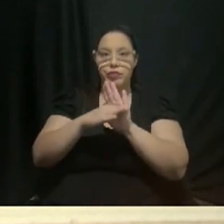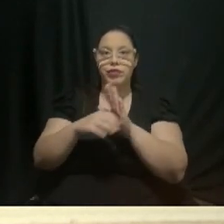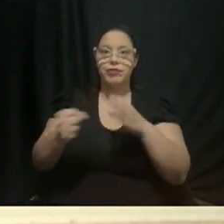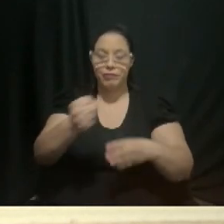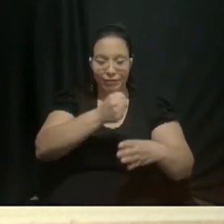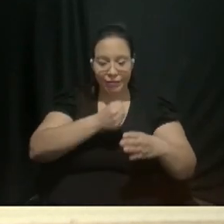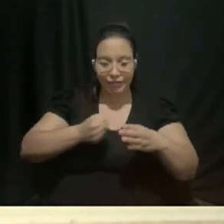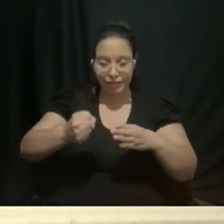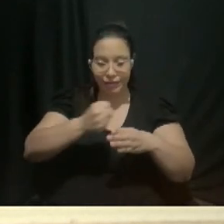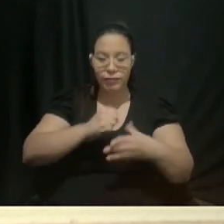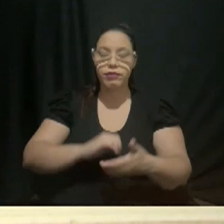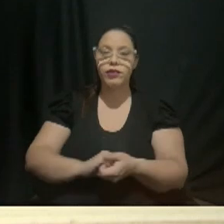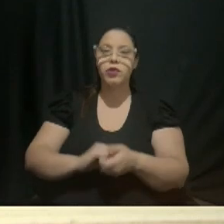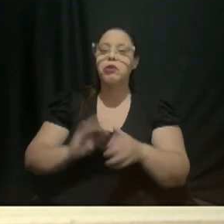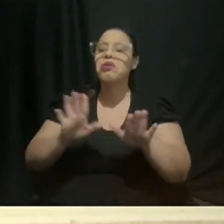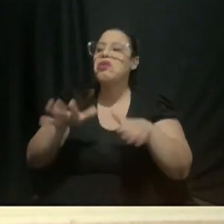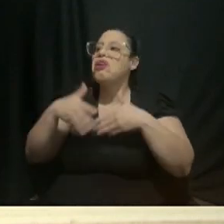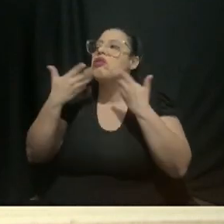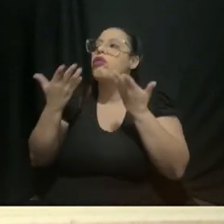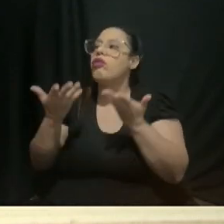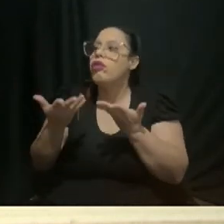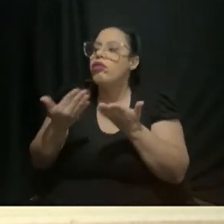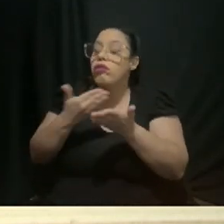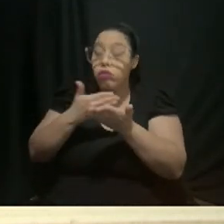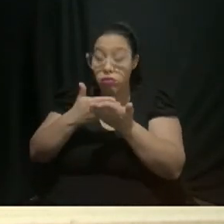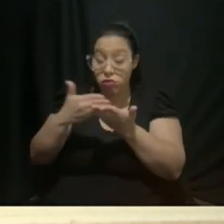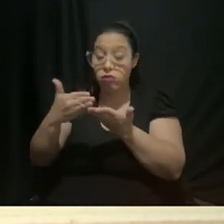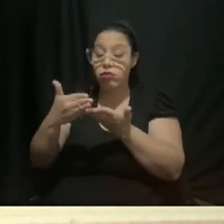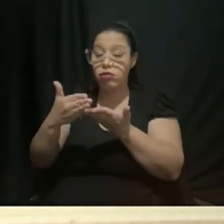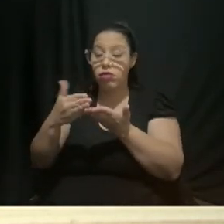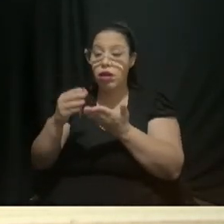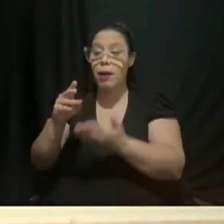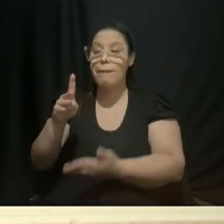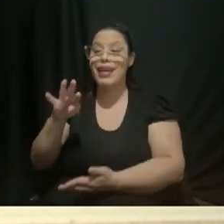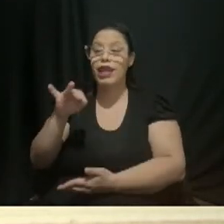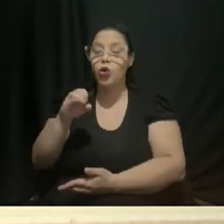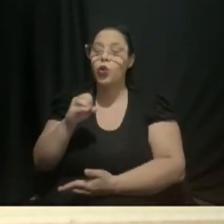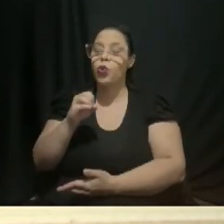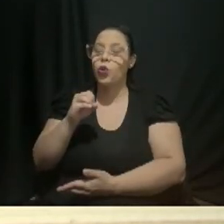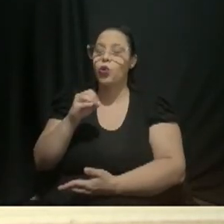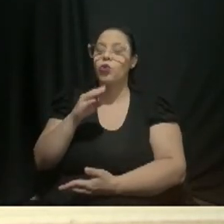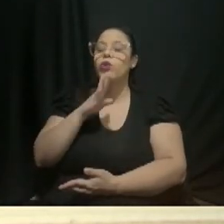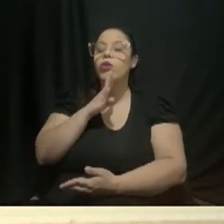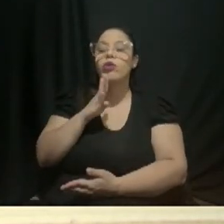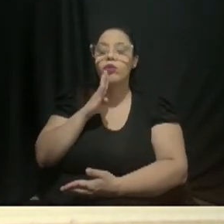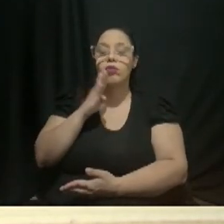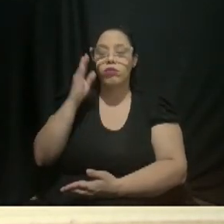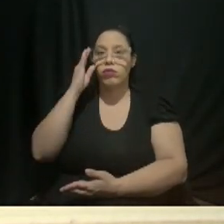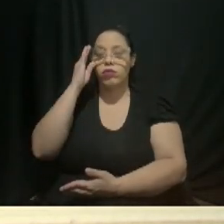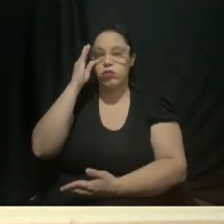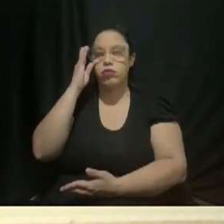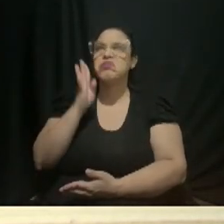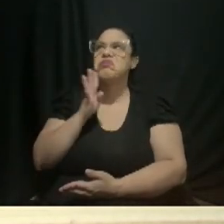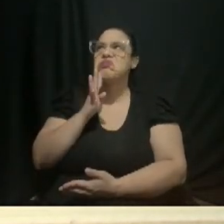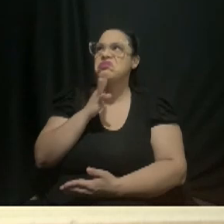foi esse início aí, nesse bico no barzinho? Conta pra gente. No barzinho foi mais fácil, né?